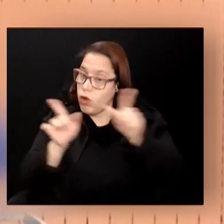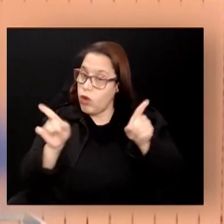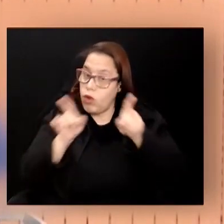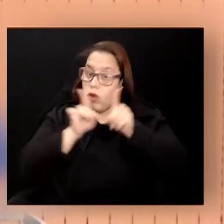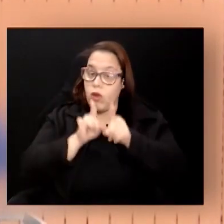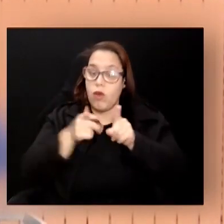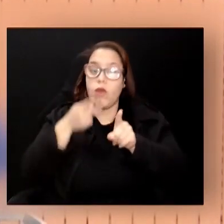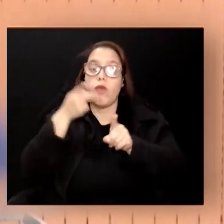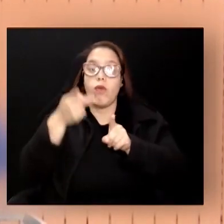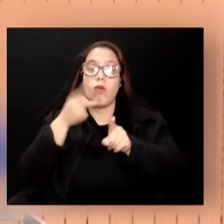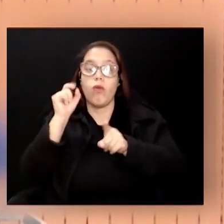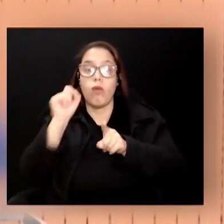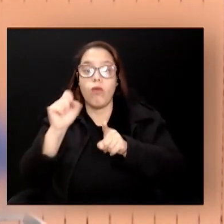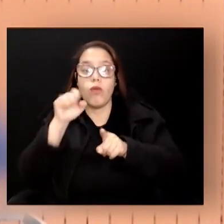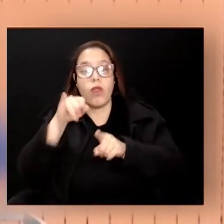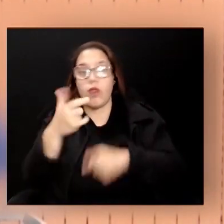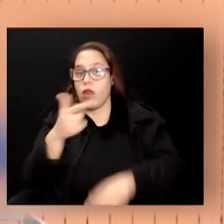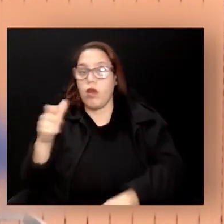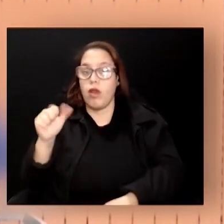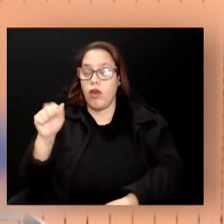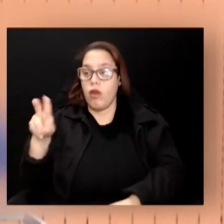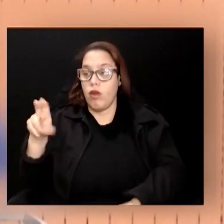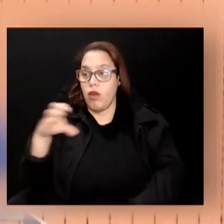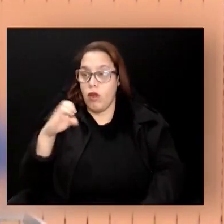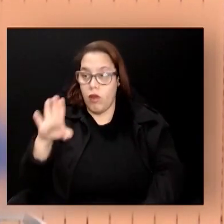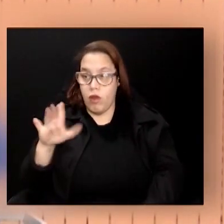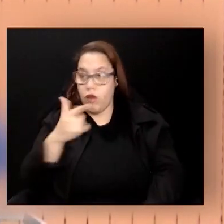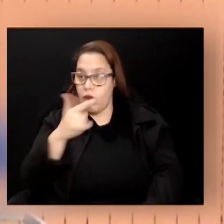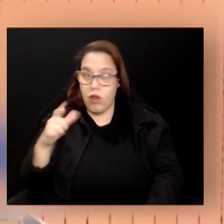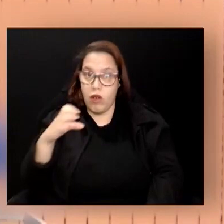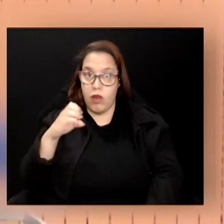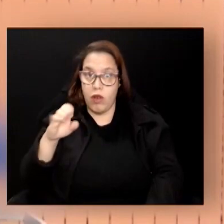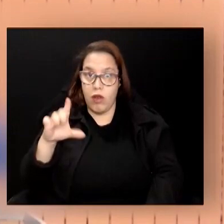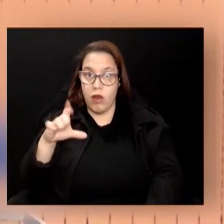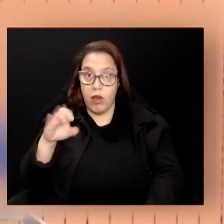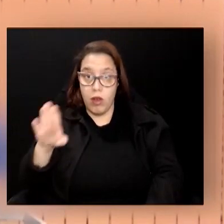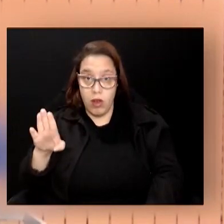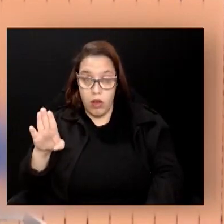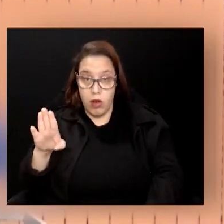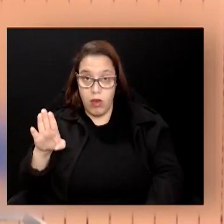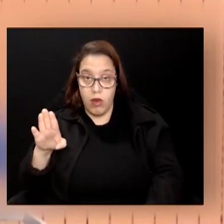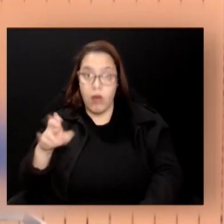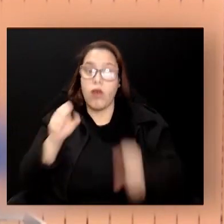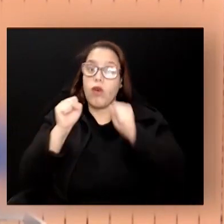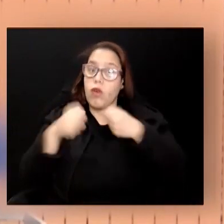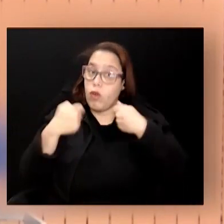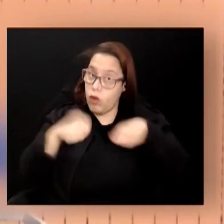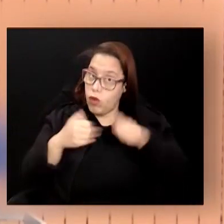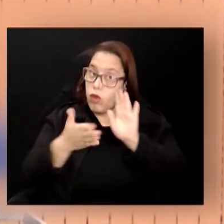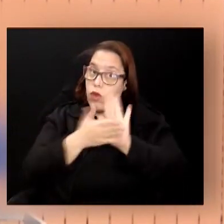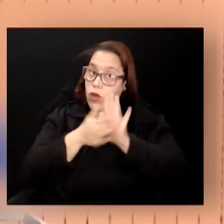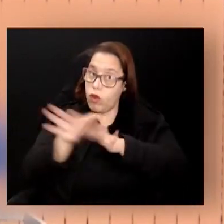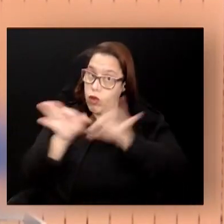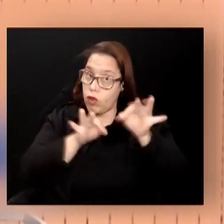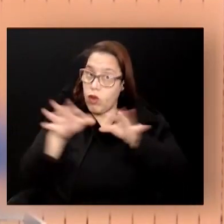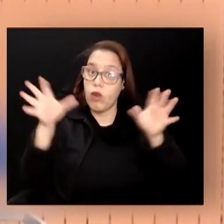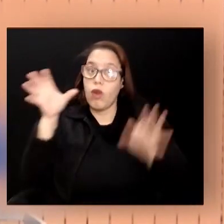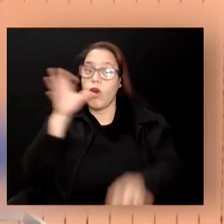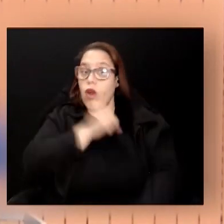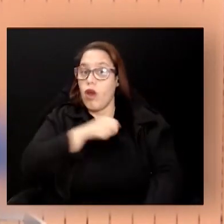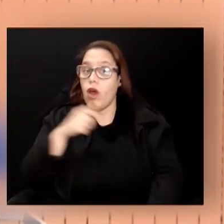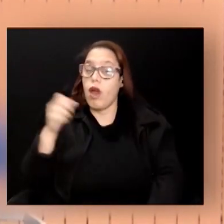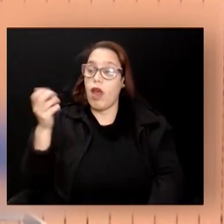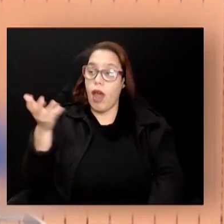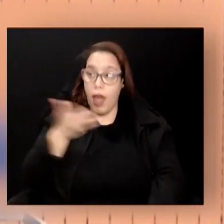você não tem o AVCB, se você não tem o CLCB, você precisa providenciar isso com a máxima urgência para que não